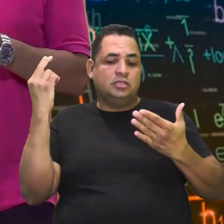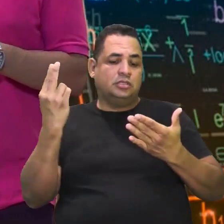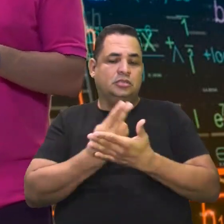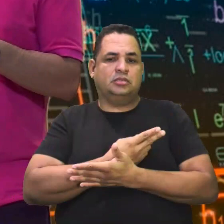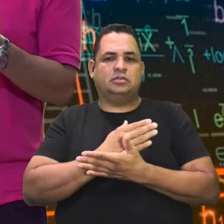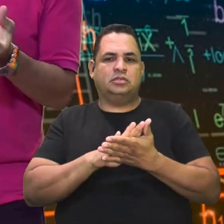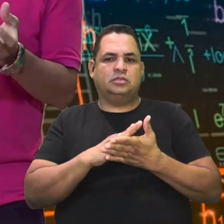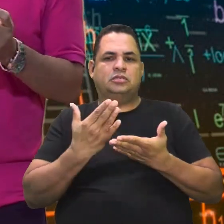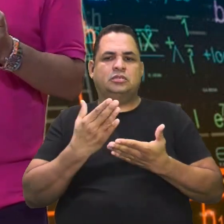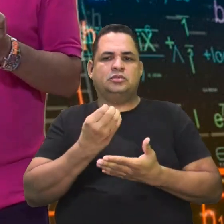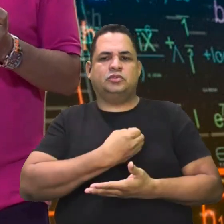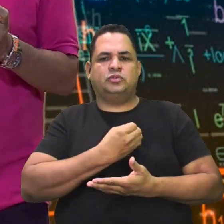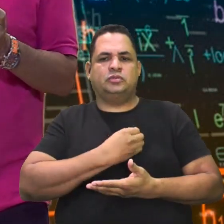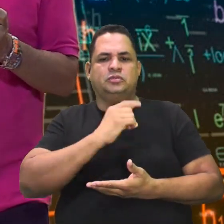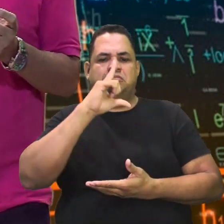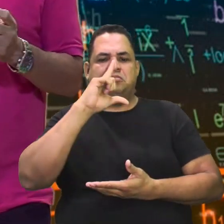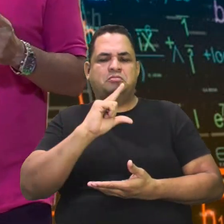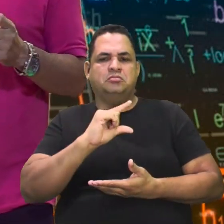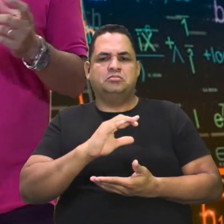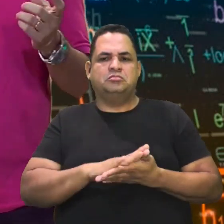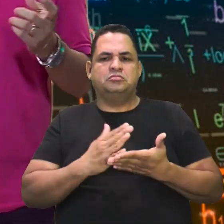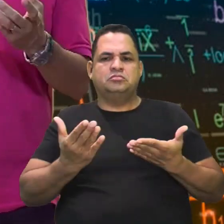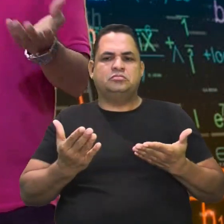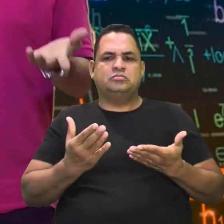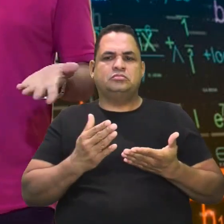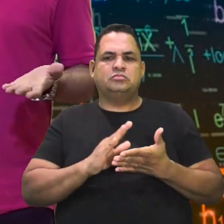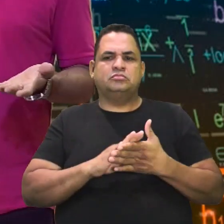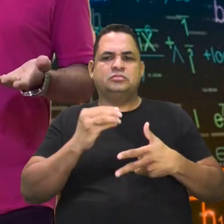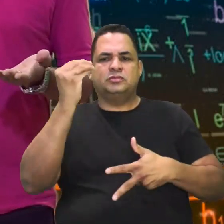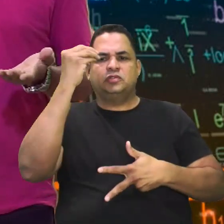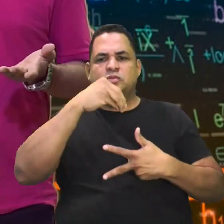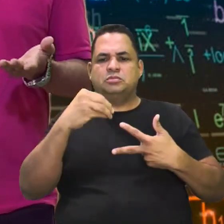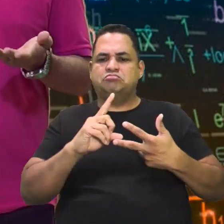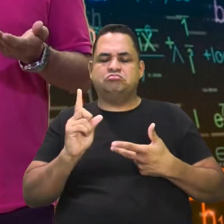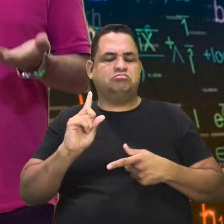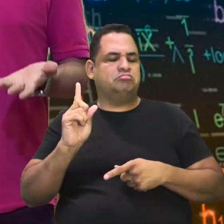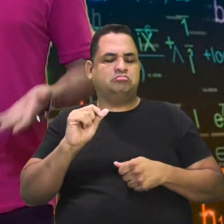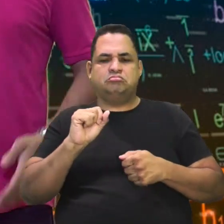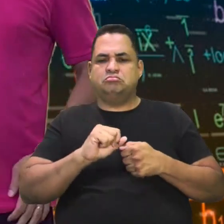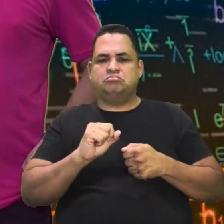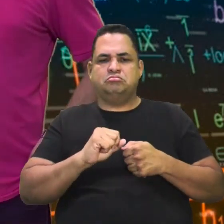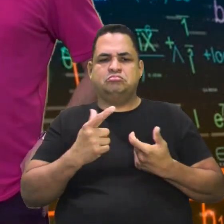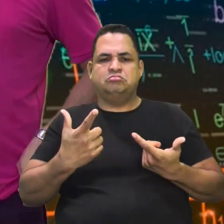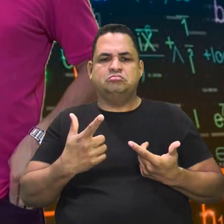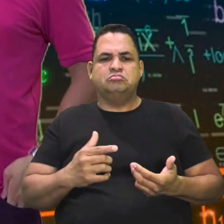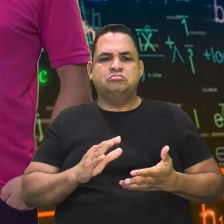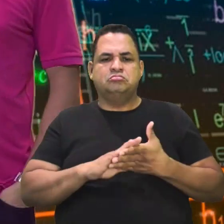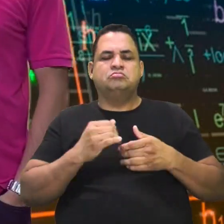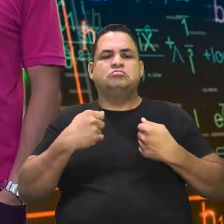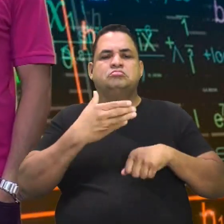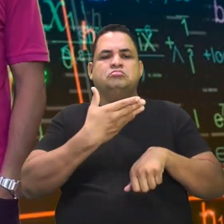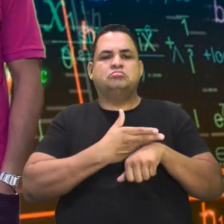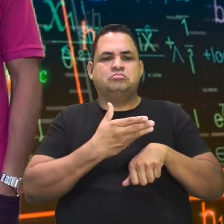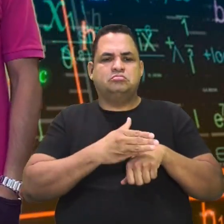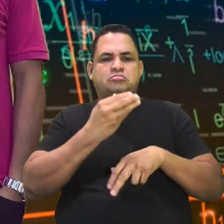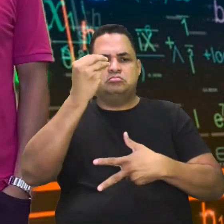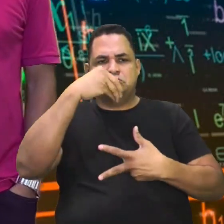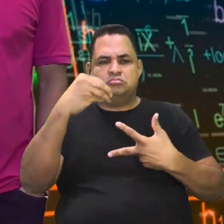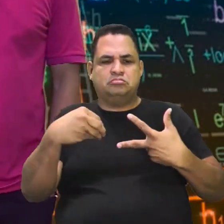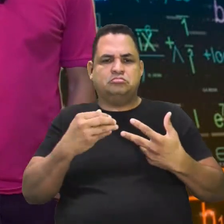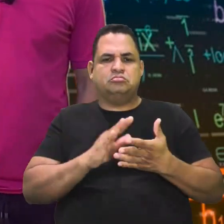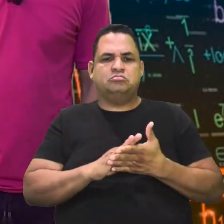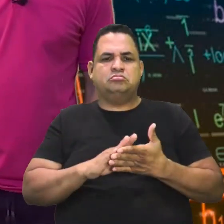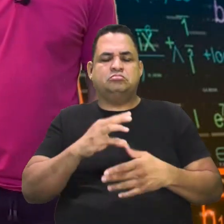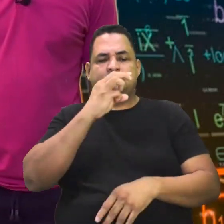situação. Vai ser valores básicos, você não vai colocar valores... O Enem não faz isso. E aí, assim, a gente precisa treinar vocês para o Enem, né?